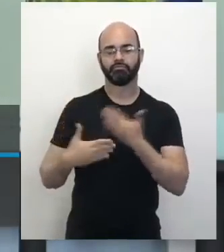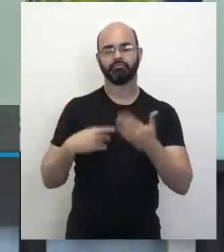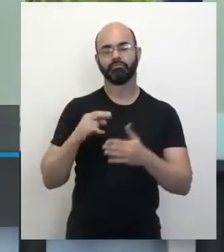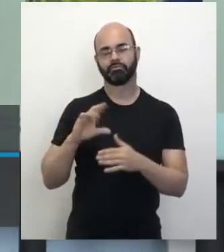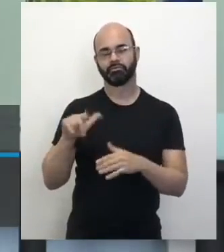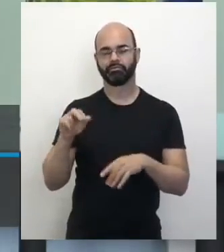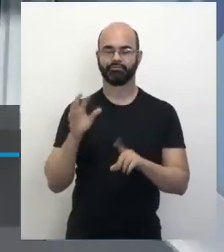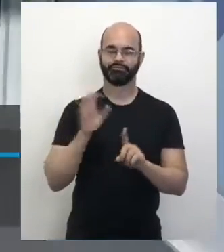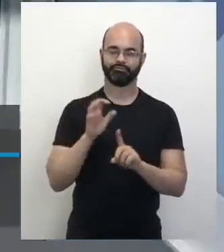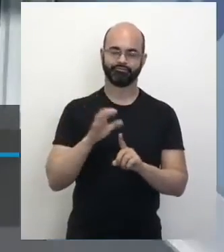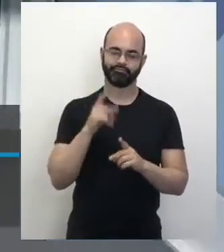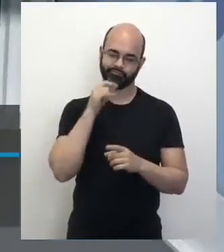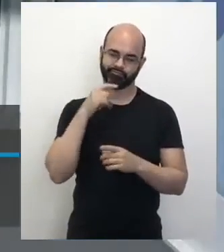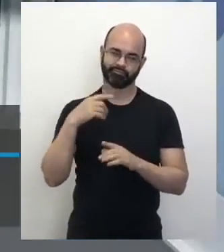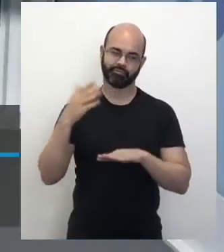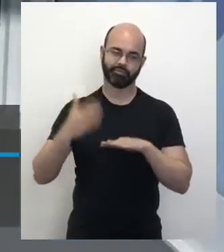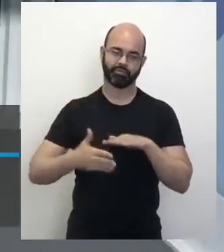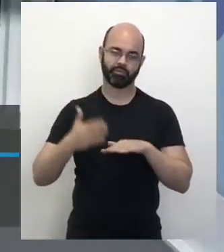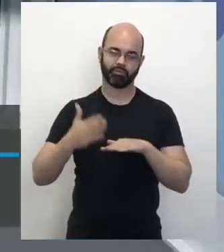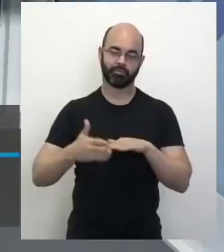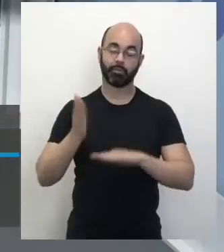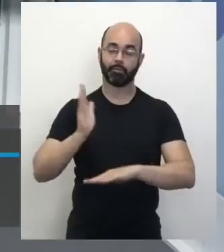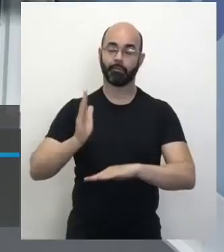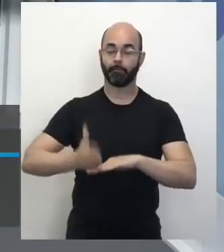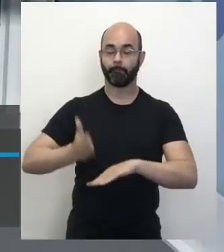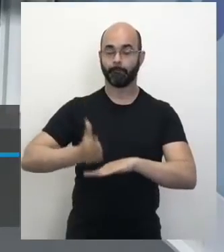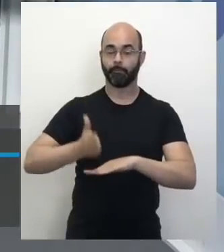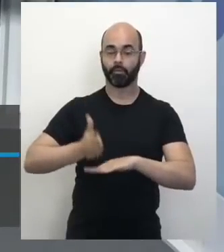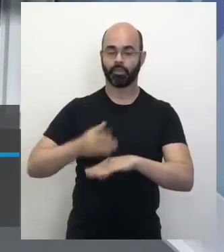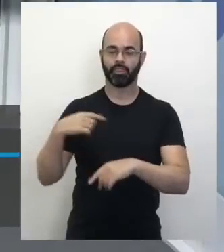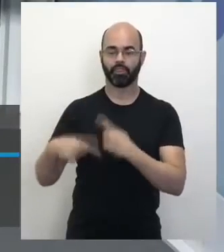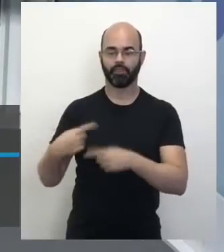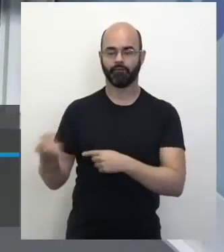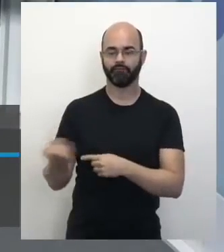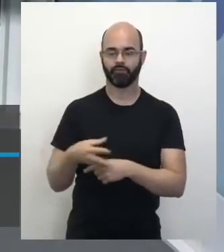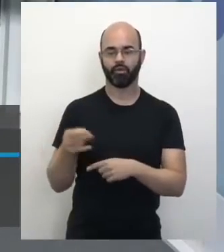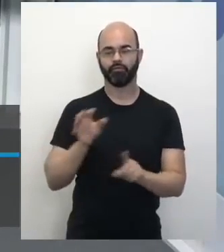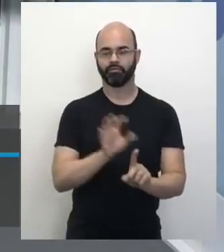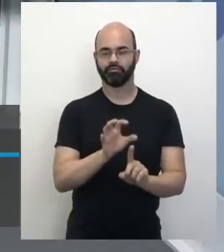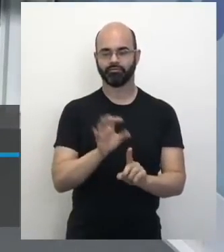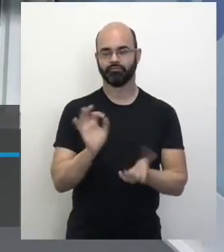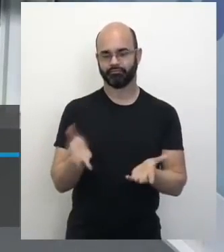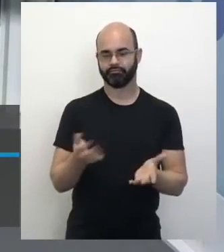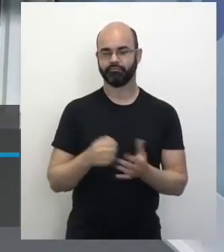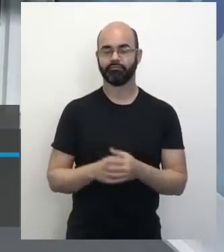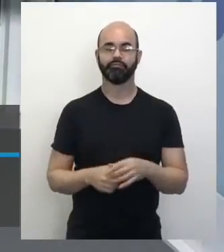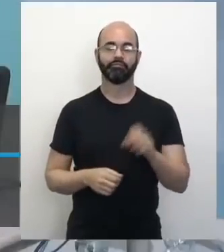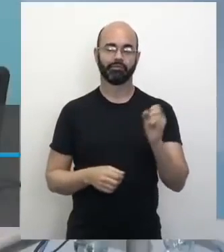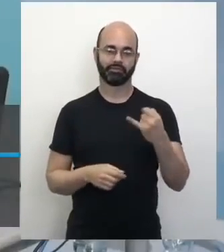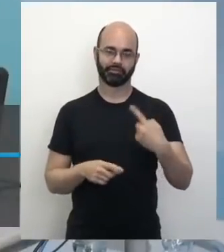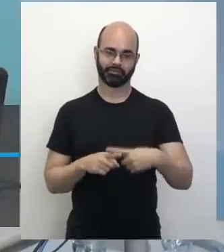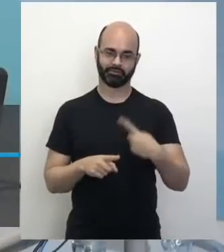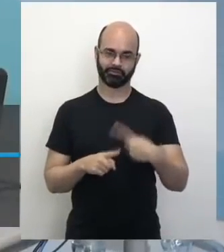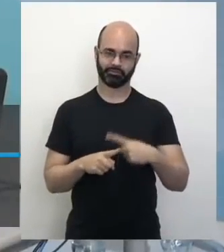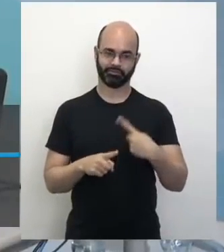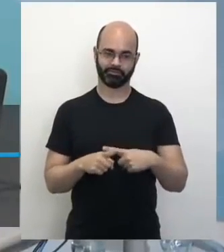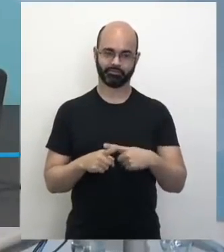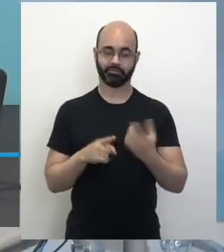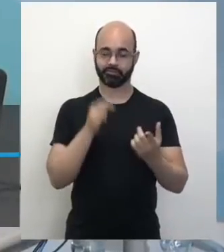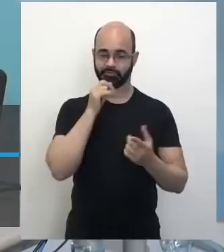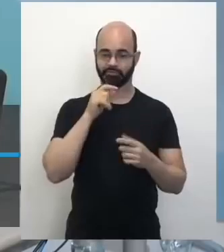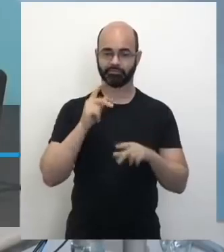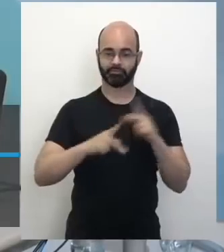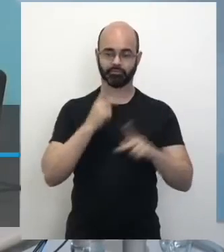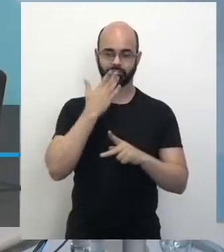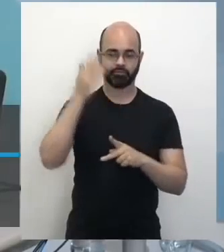algumas situações, né, Carlos? Mas tem esse convívio natural. Sim, porque, claro, quando nós falamos de povos indígenas, não